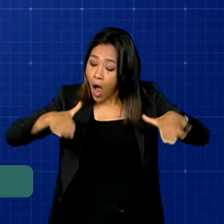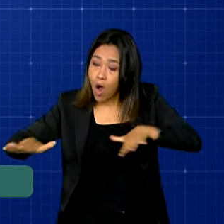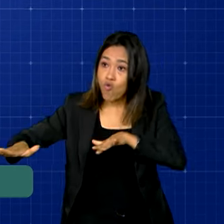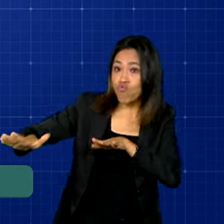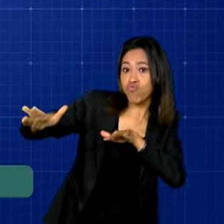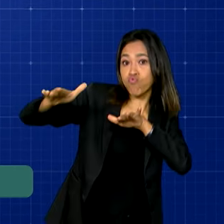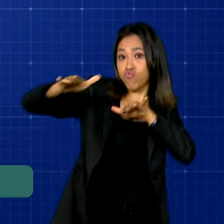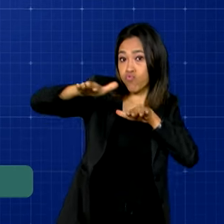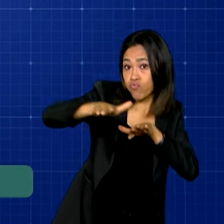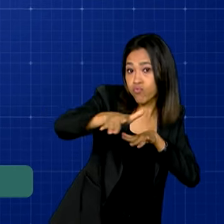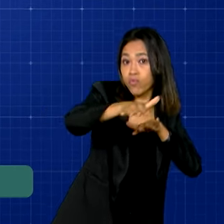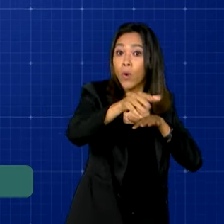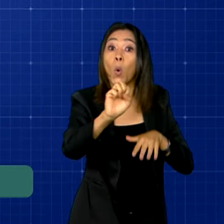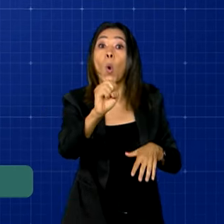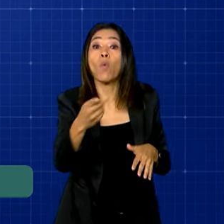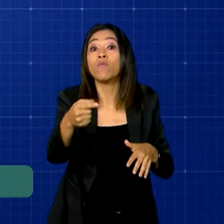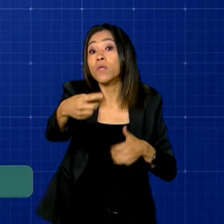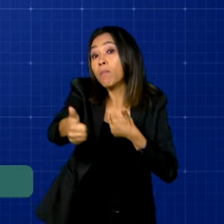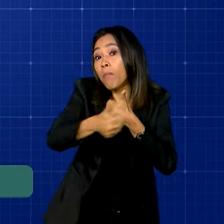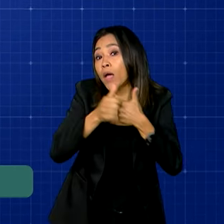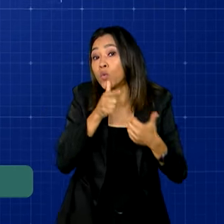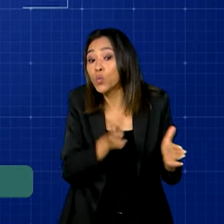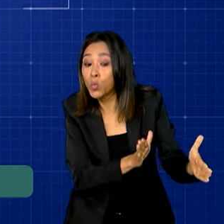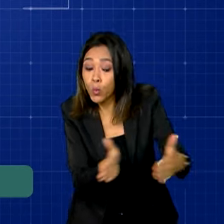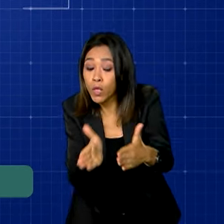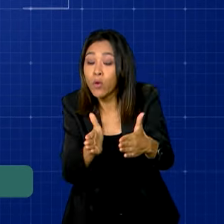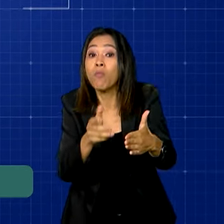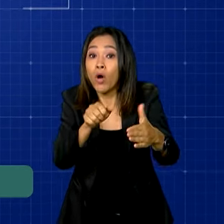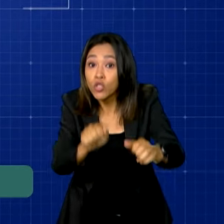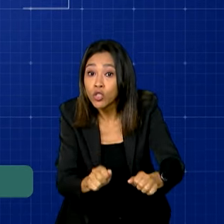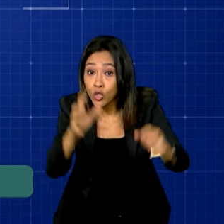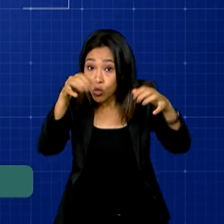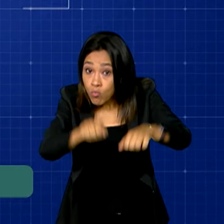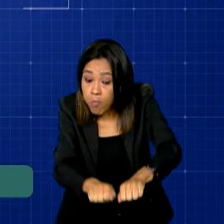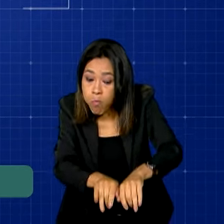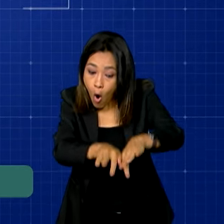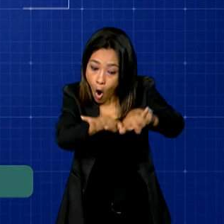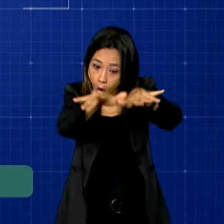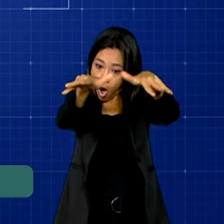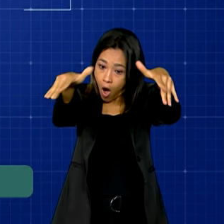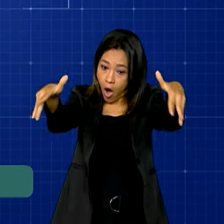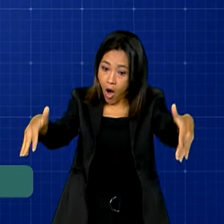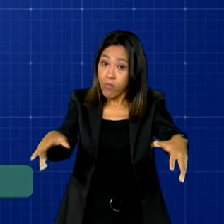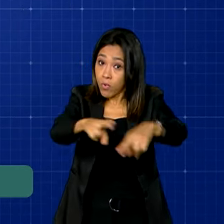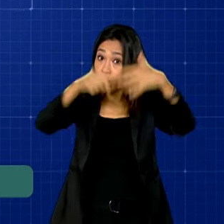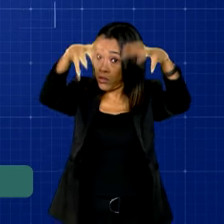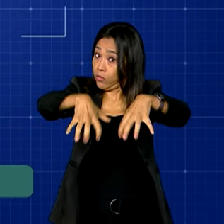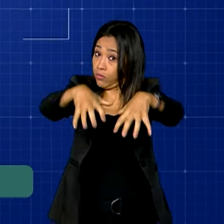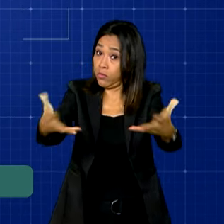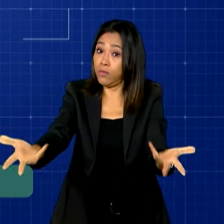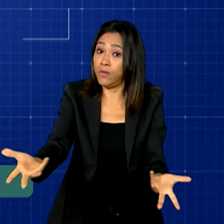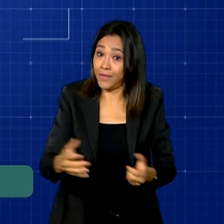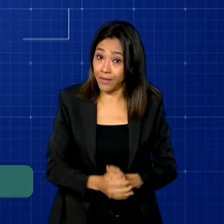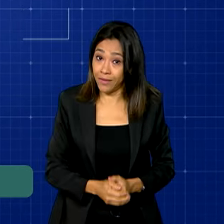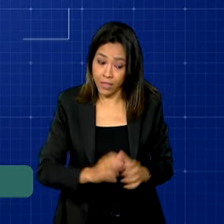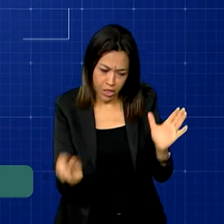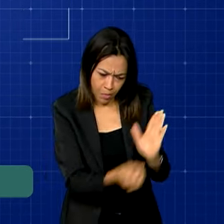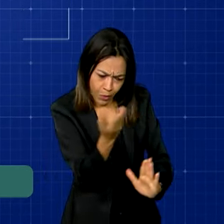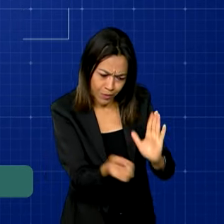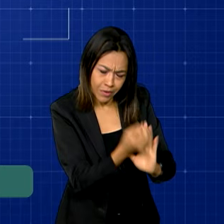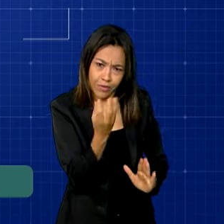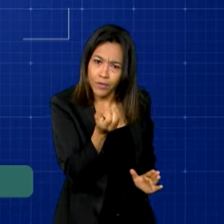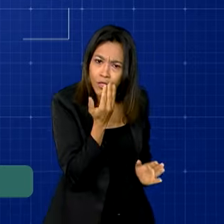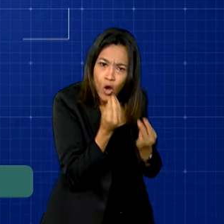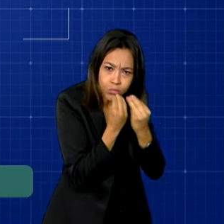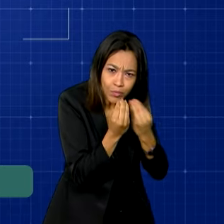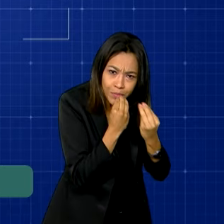então, um lugar próximo a um rio corre risco de inundações por conta de fortes chuvas. E a produção de alimentos é um assunto